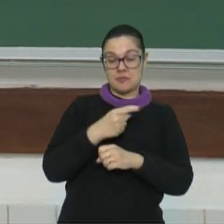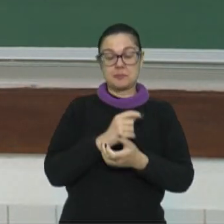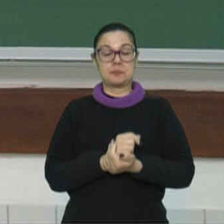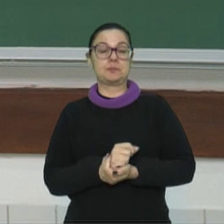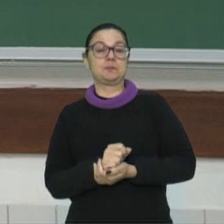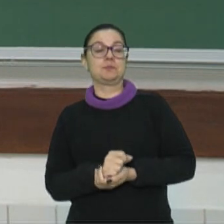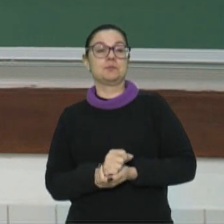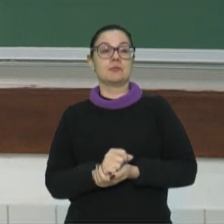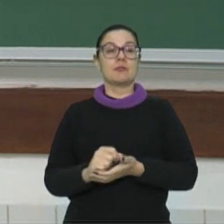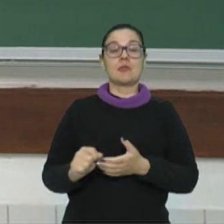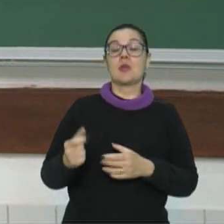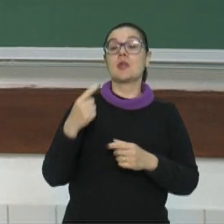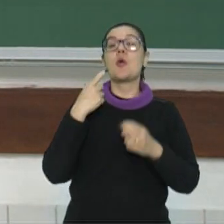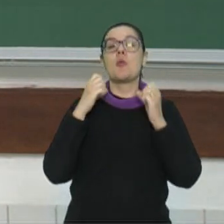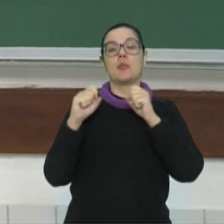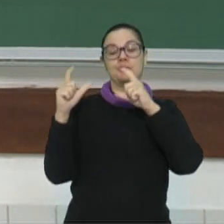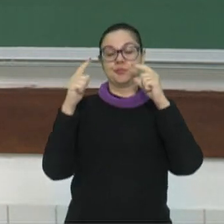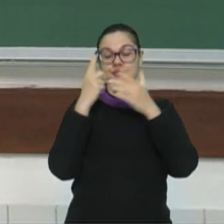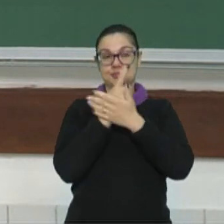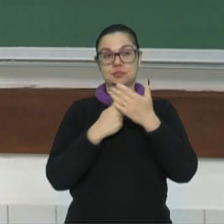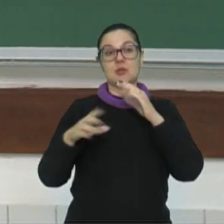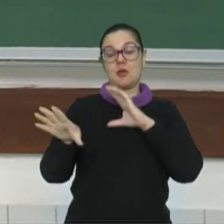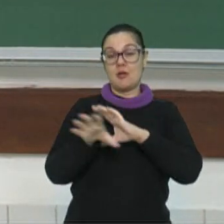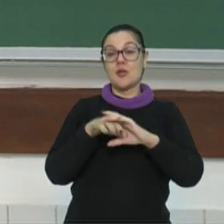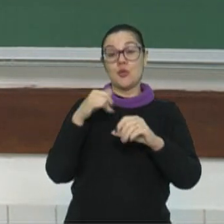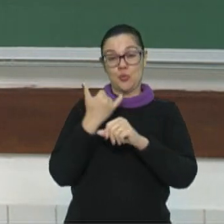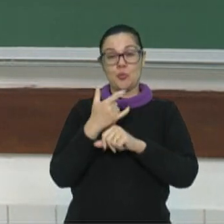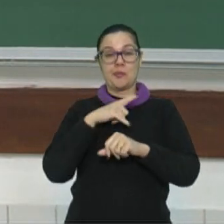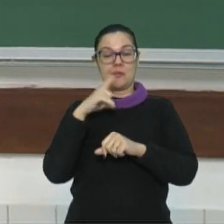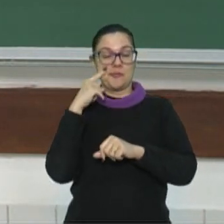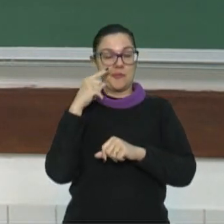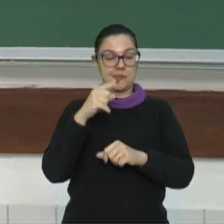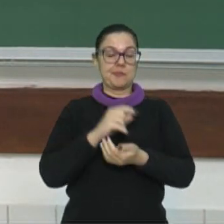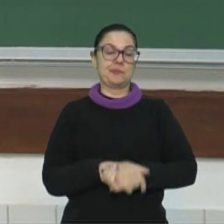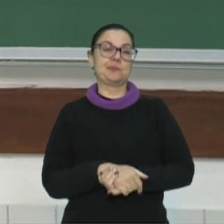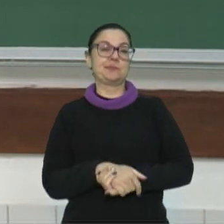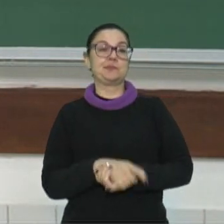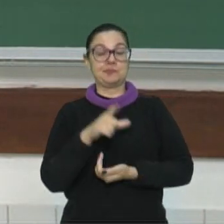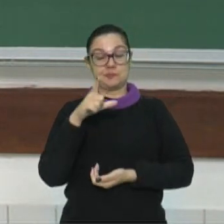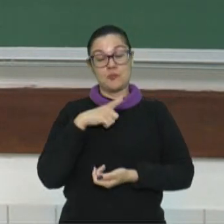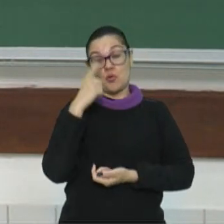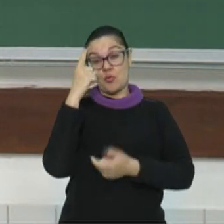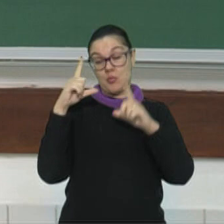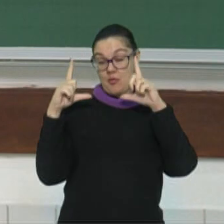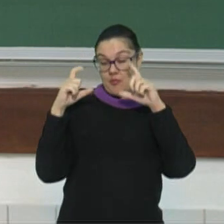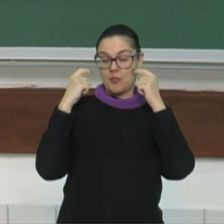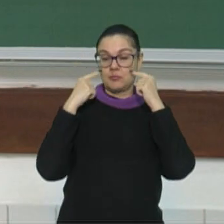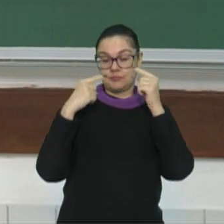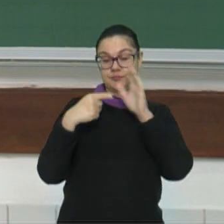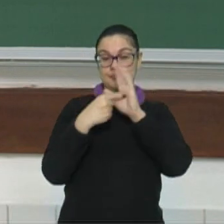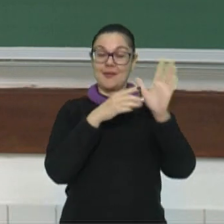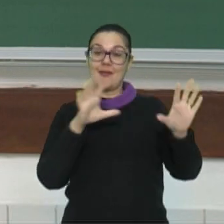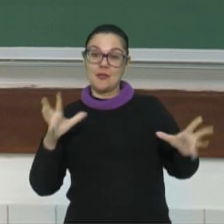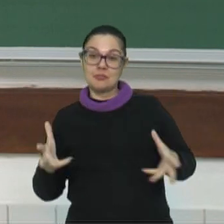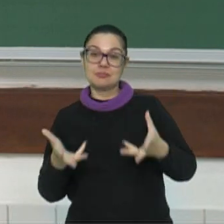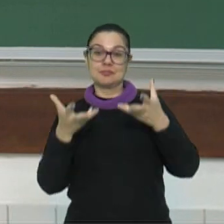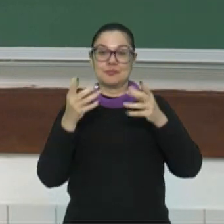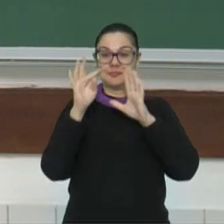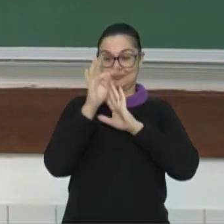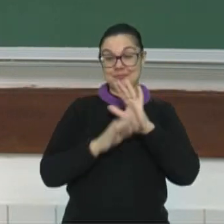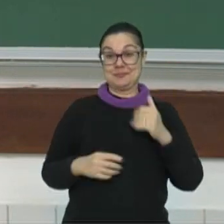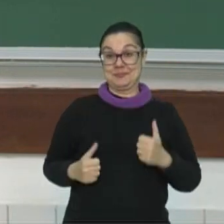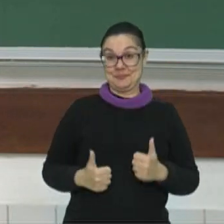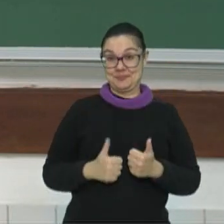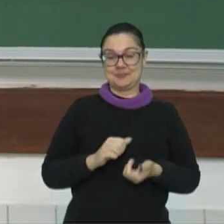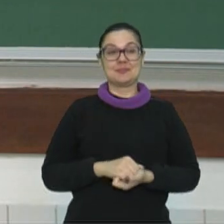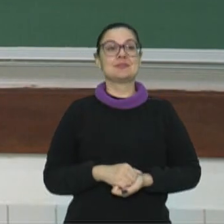fotos pode ter ilustração. Nessa daqui a gente encontrou uma foto apenas para poder dinamizar ali o texto, tá